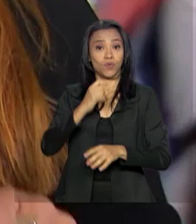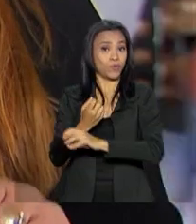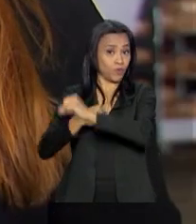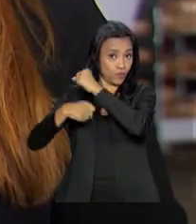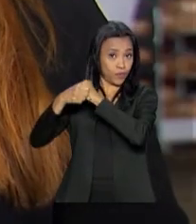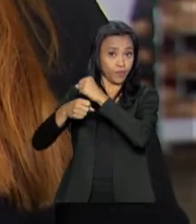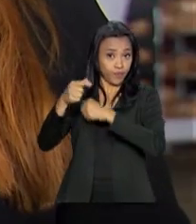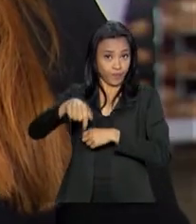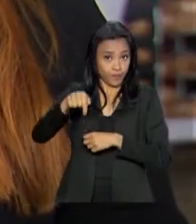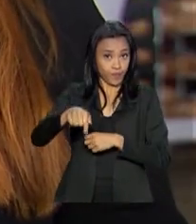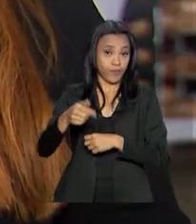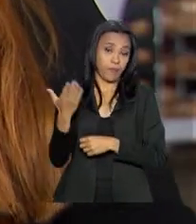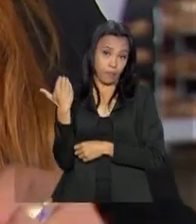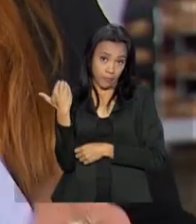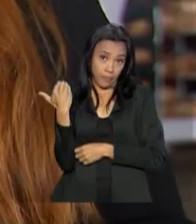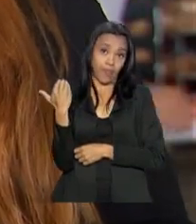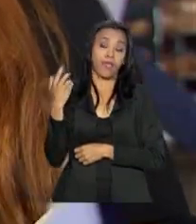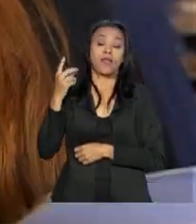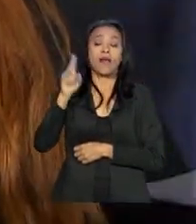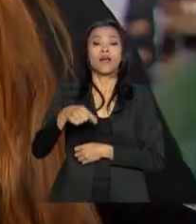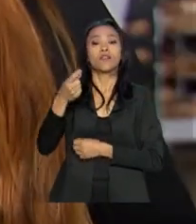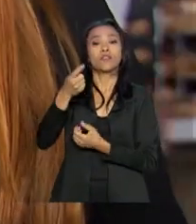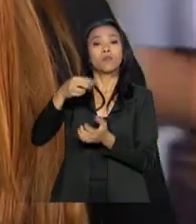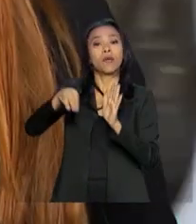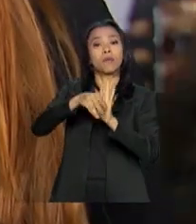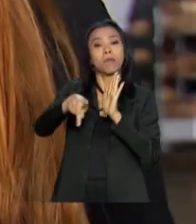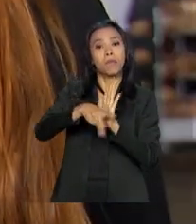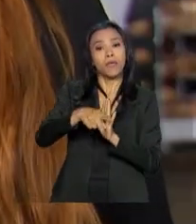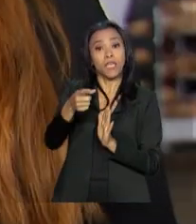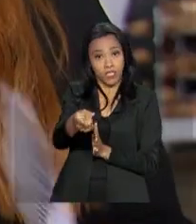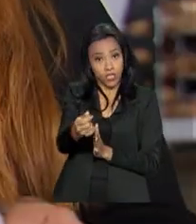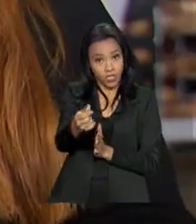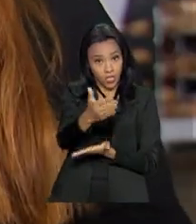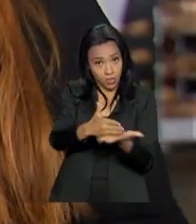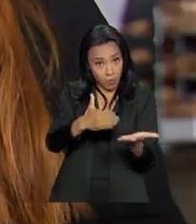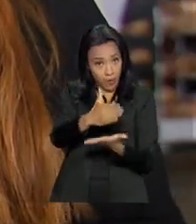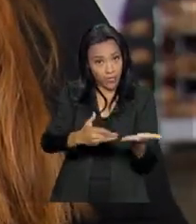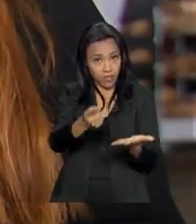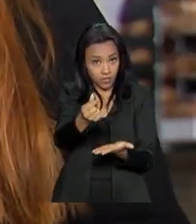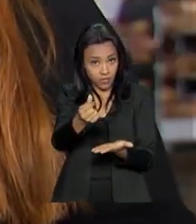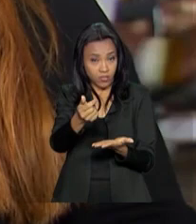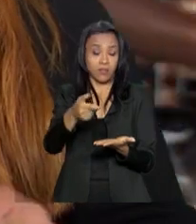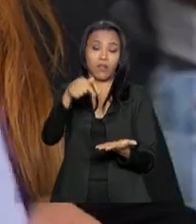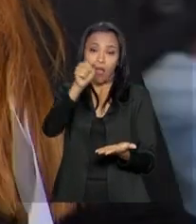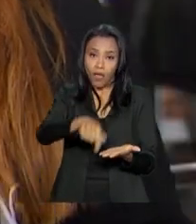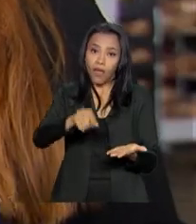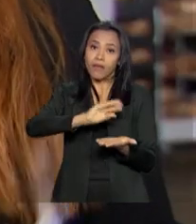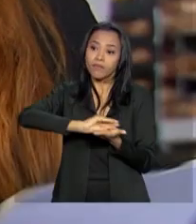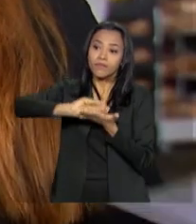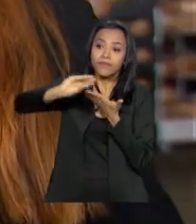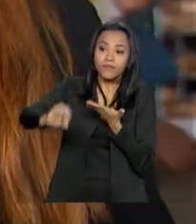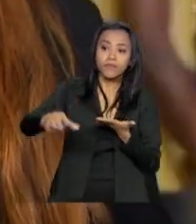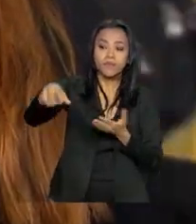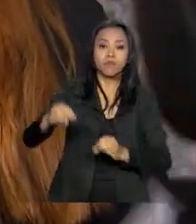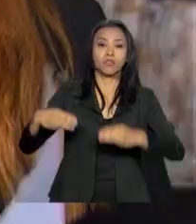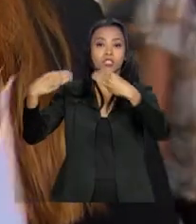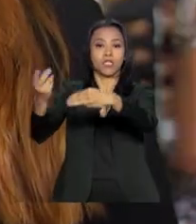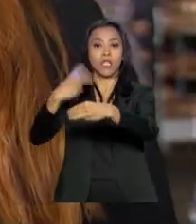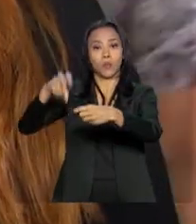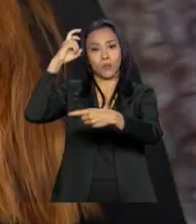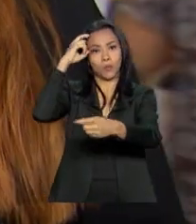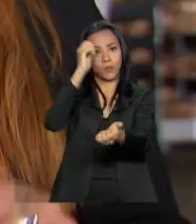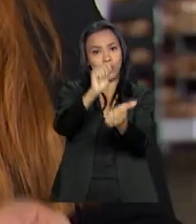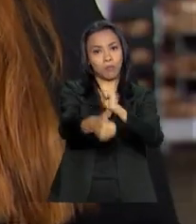assinou a medida provisória destinando parte desses recursos e das loterias federais para os ministérios da cultura e